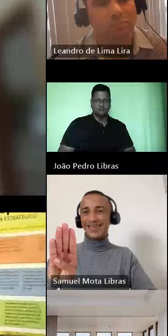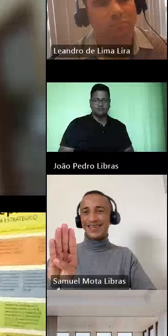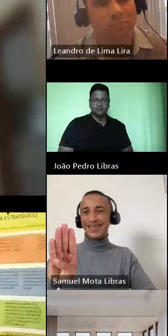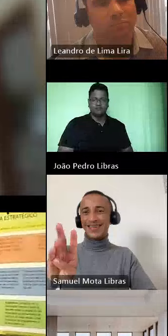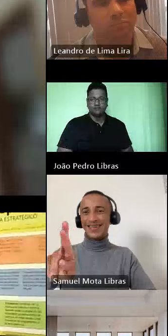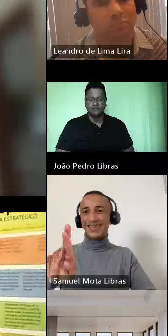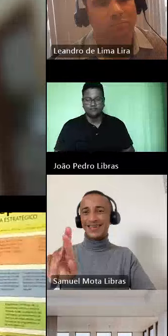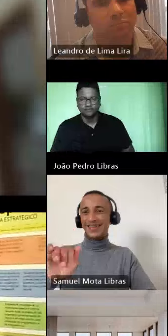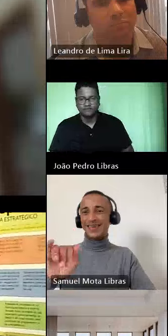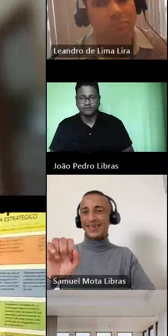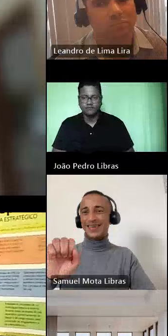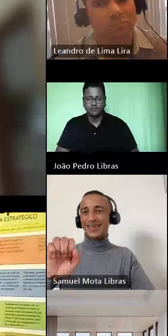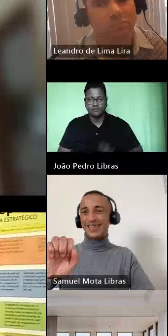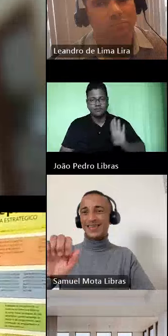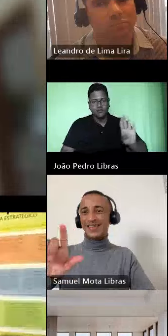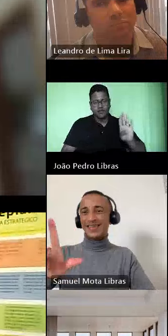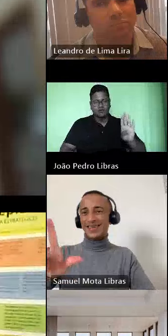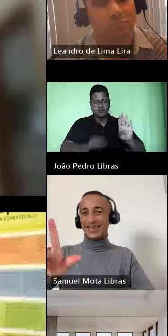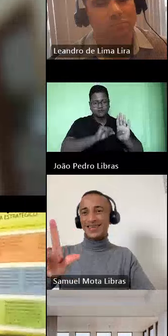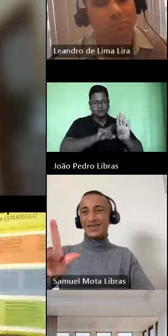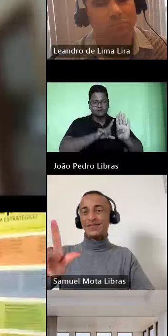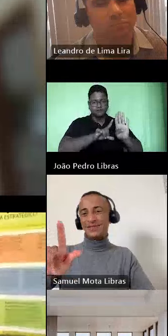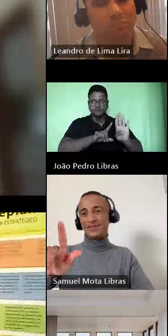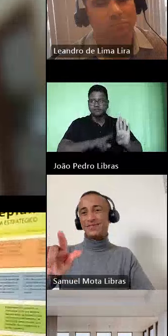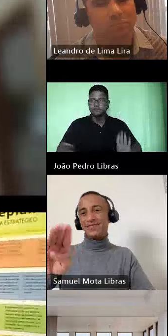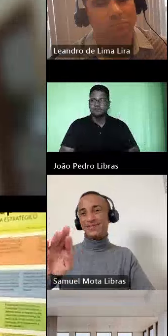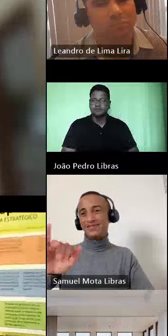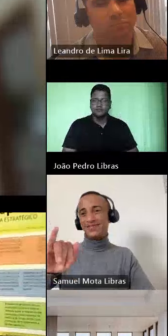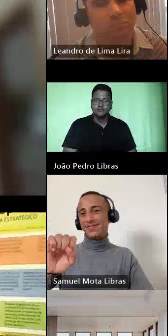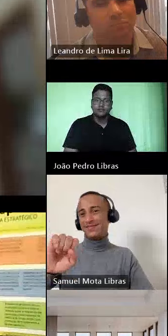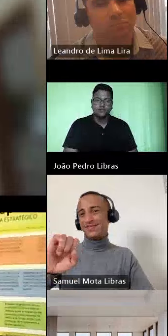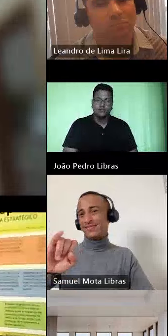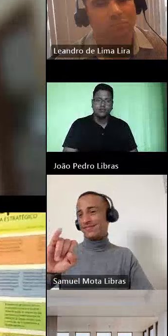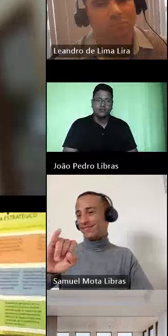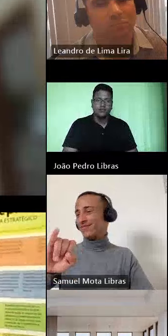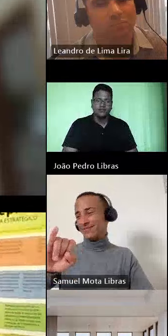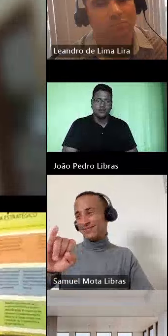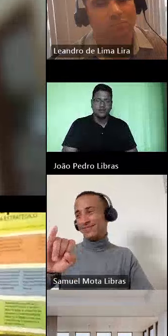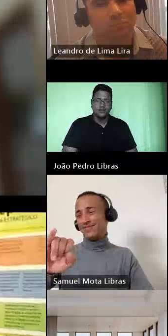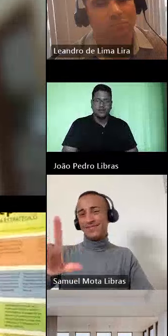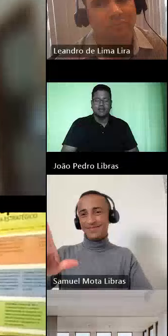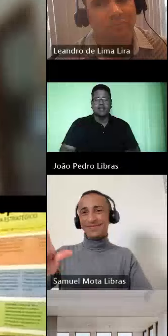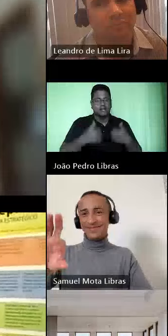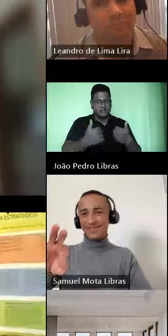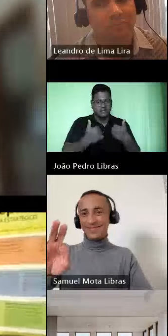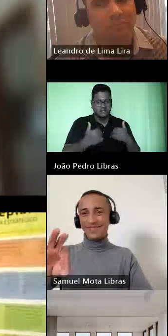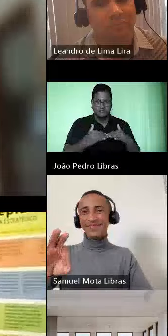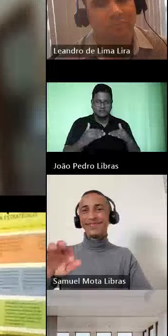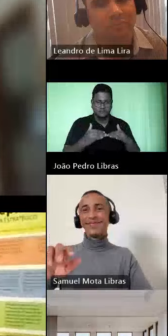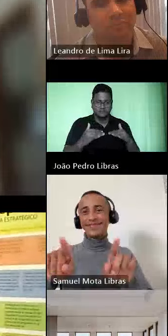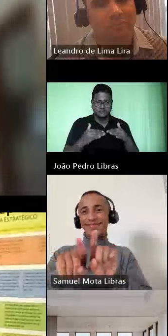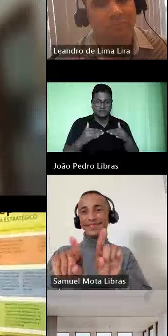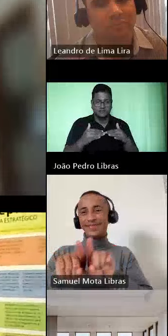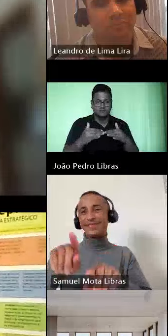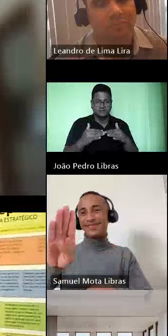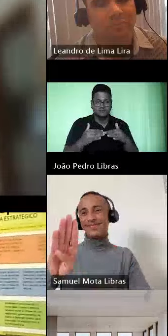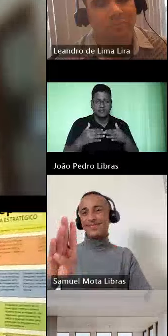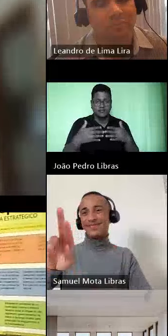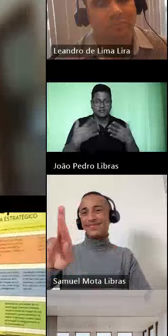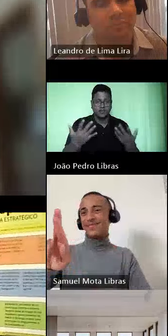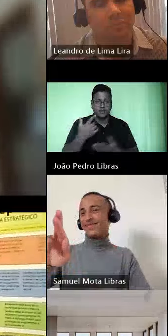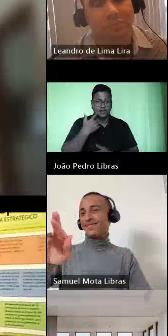sei se vai assim deixa eu fazer teste aqui agora vai foi então tá certo vai esse aqui esse aqui tá aceitando então